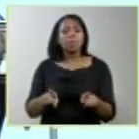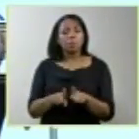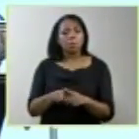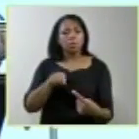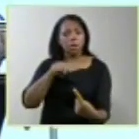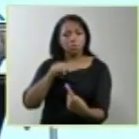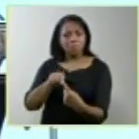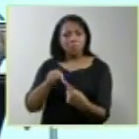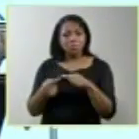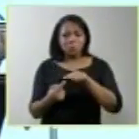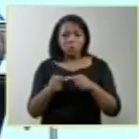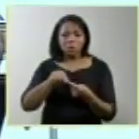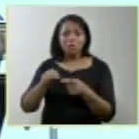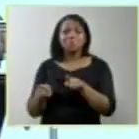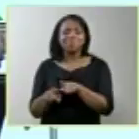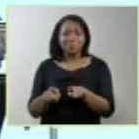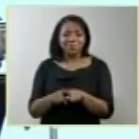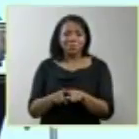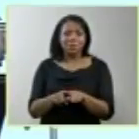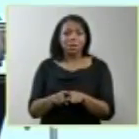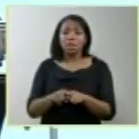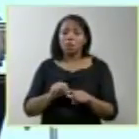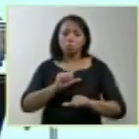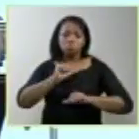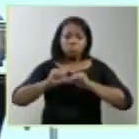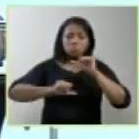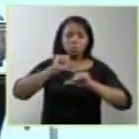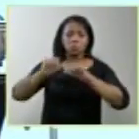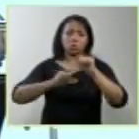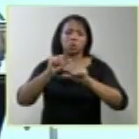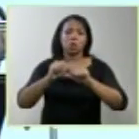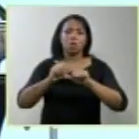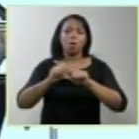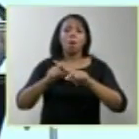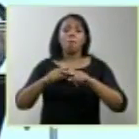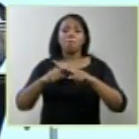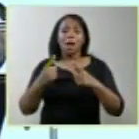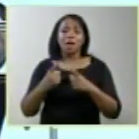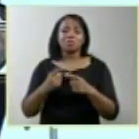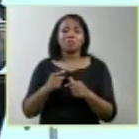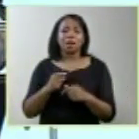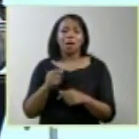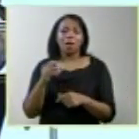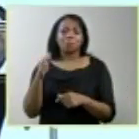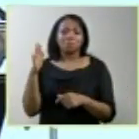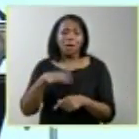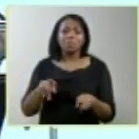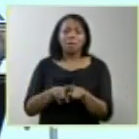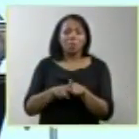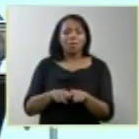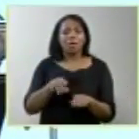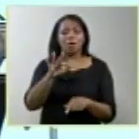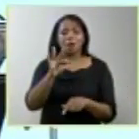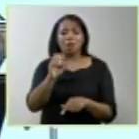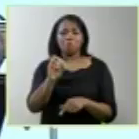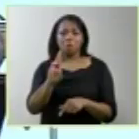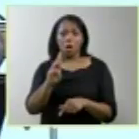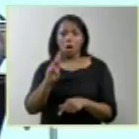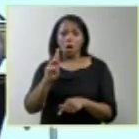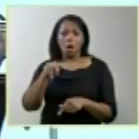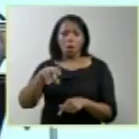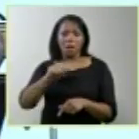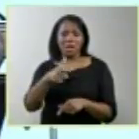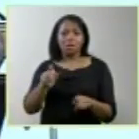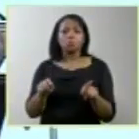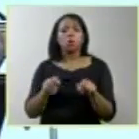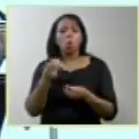agentes teratogênicos, que não causam alteração no material genético, mas causam malformação, como a diabetes materna, drogas, em